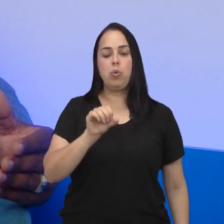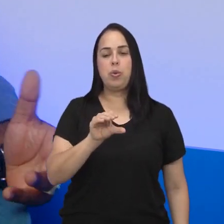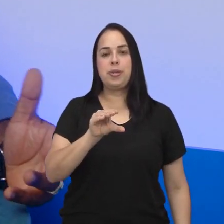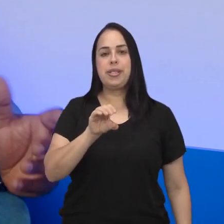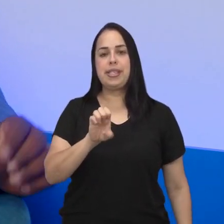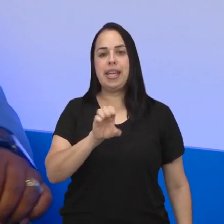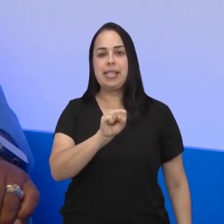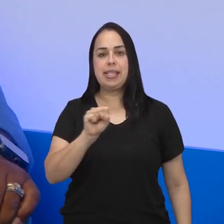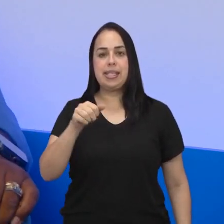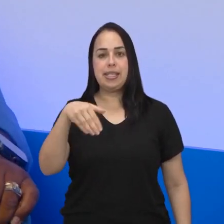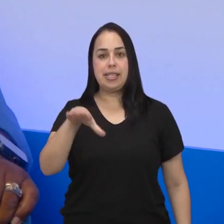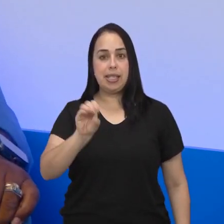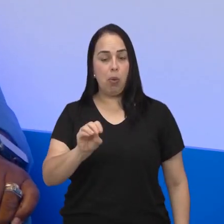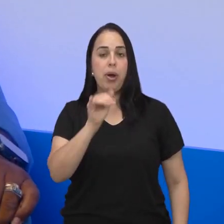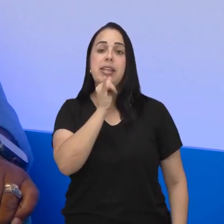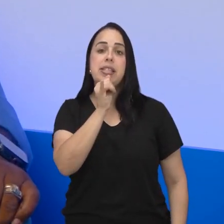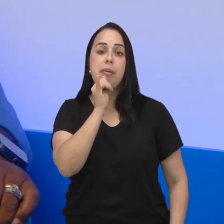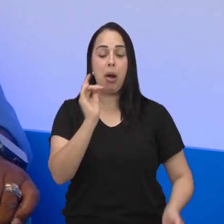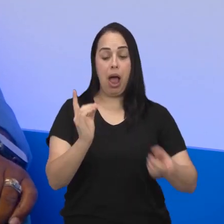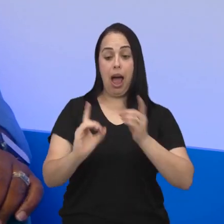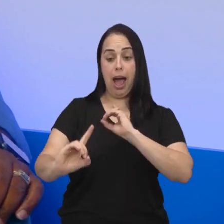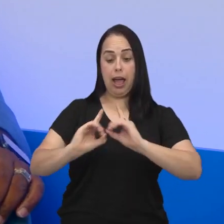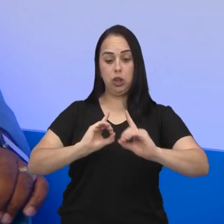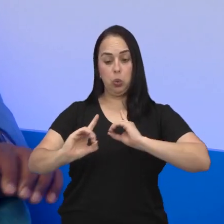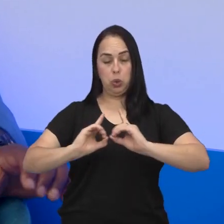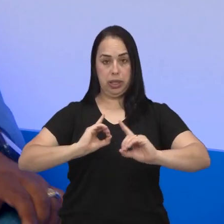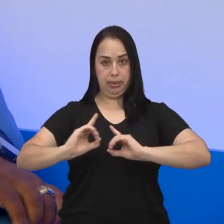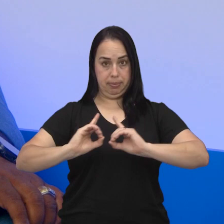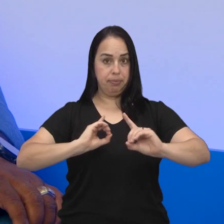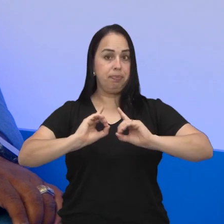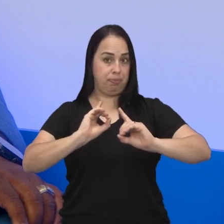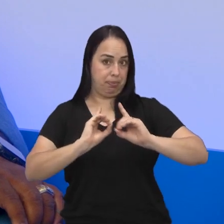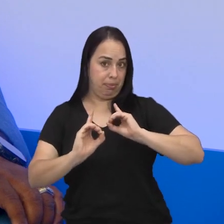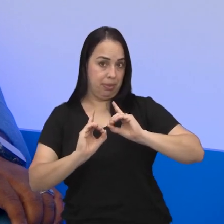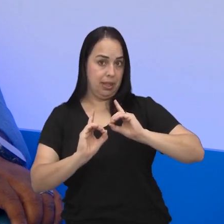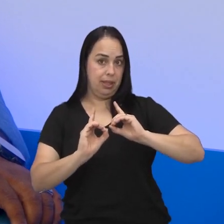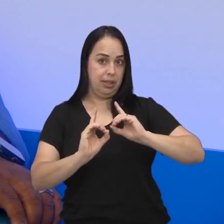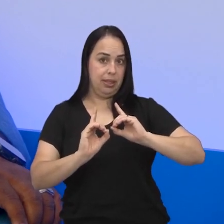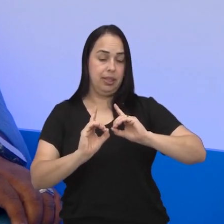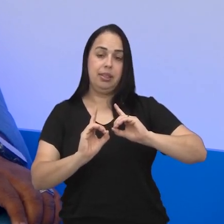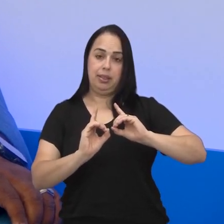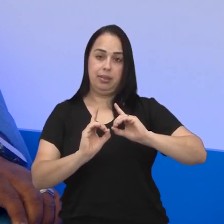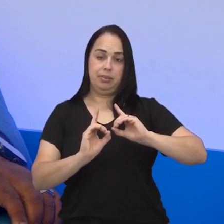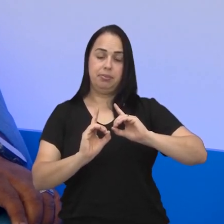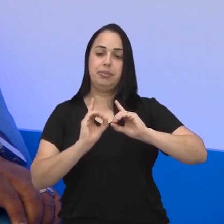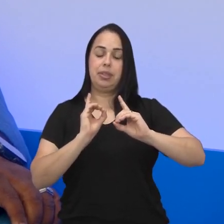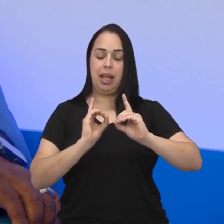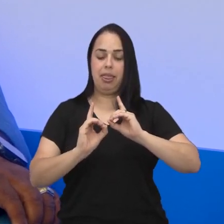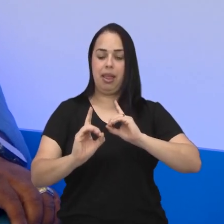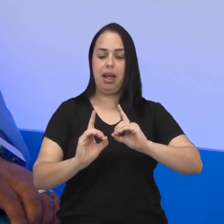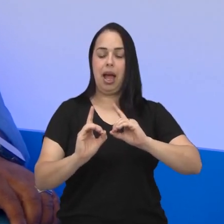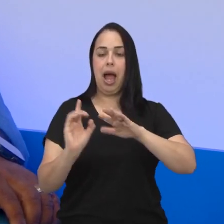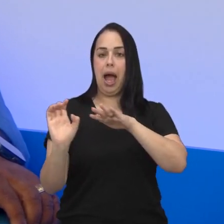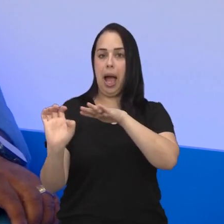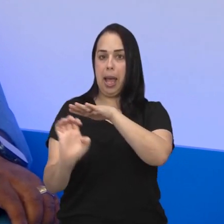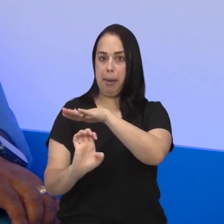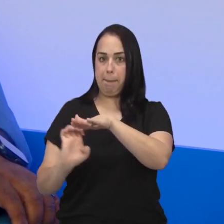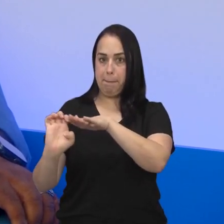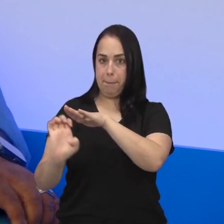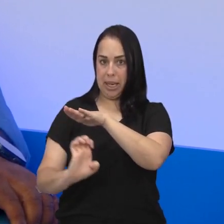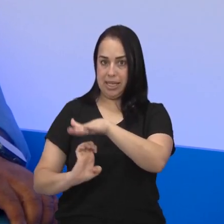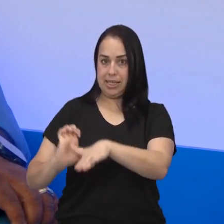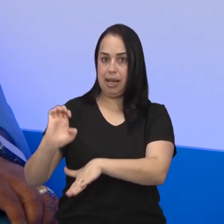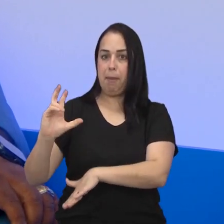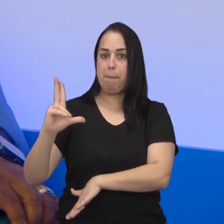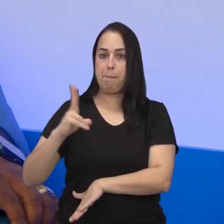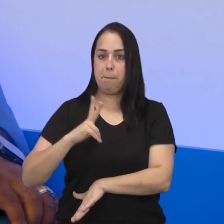de estradas, né? Vamos pegar aqui a nossa rodovia Presidente Dutra, né? Então nós temos a concessão dela. A concessão, a empresa ela